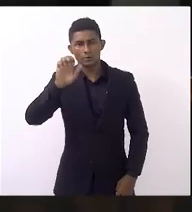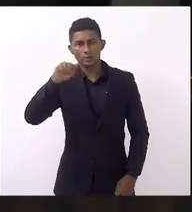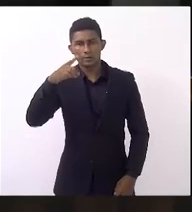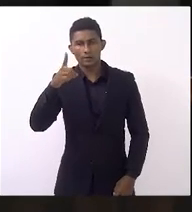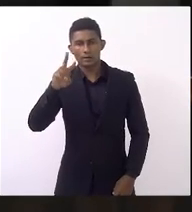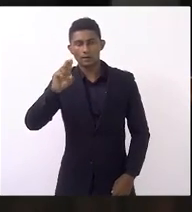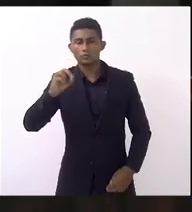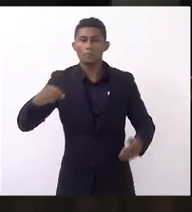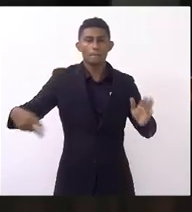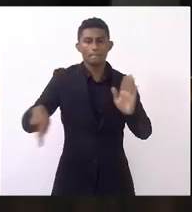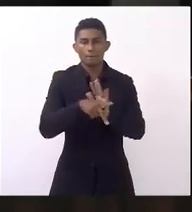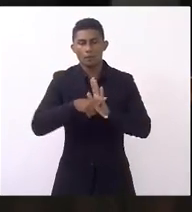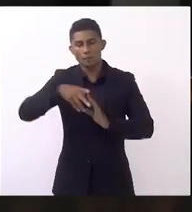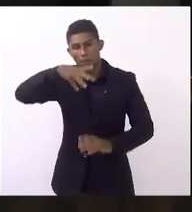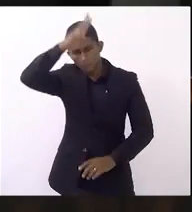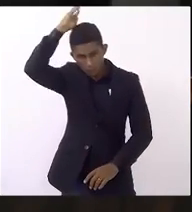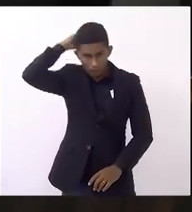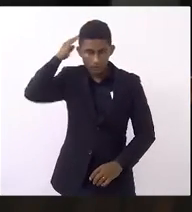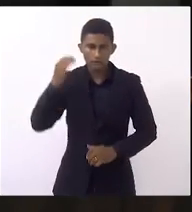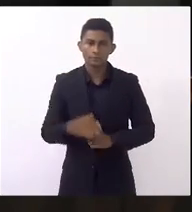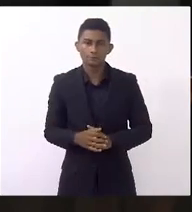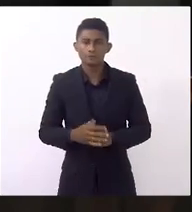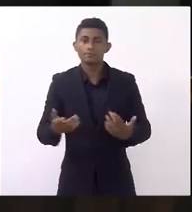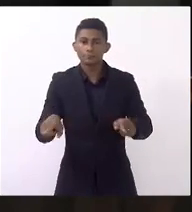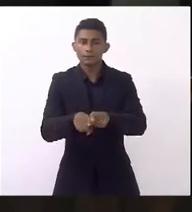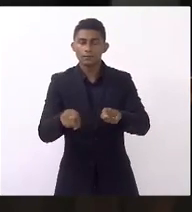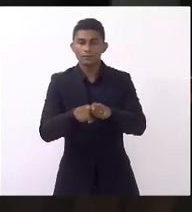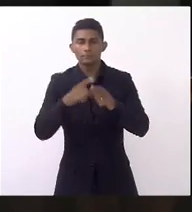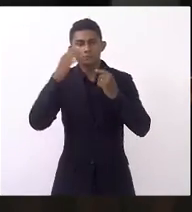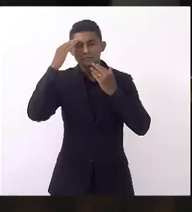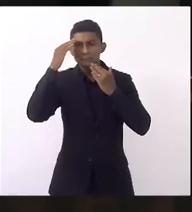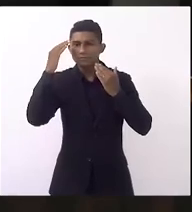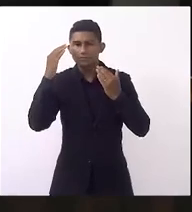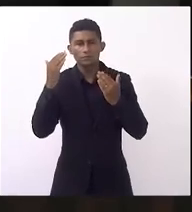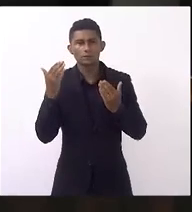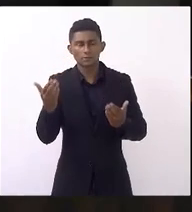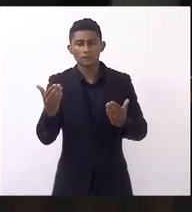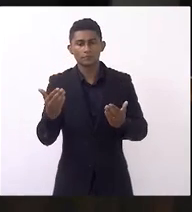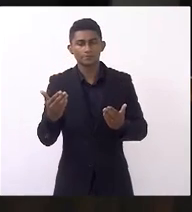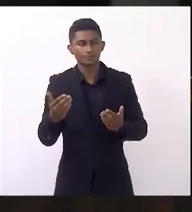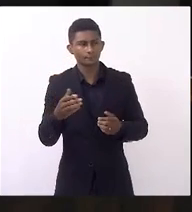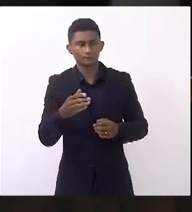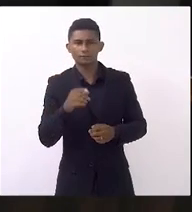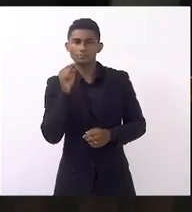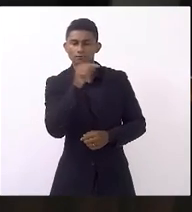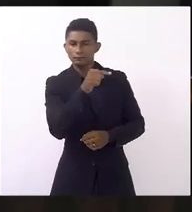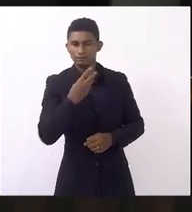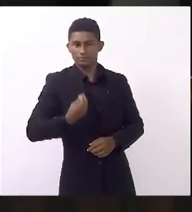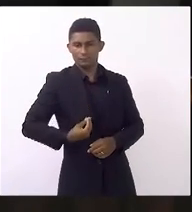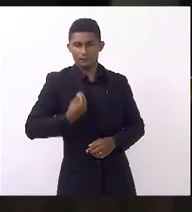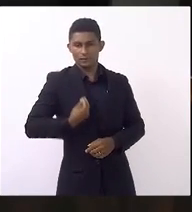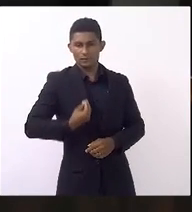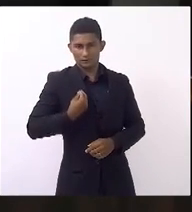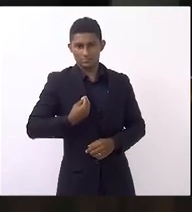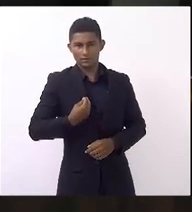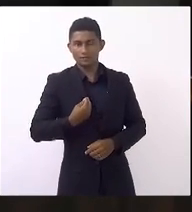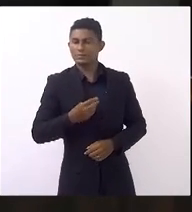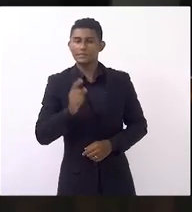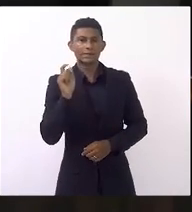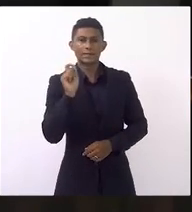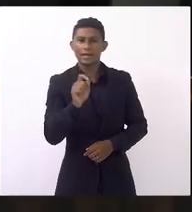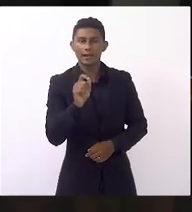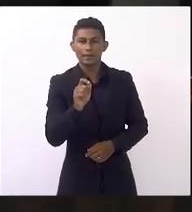Corpo de Bombeiros. E também agradecer a presença, não é, no município de Angra dos Reis, do